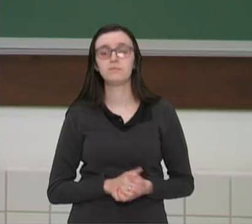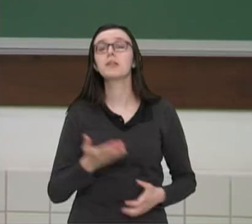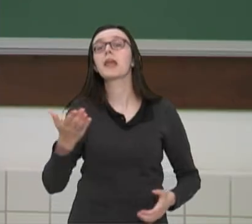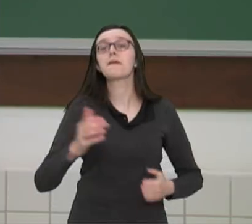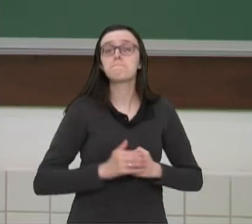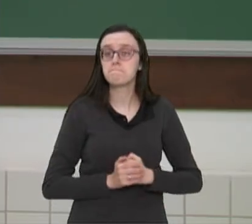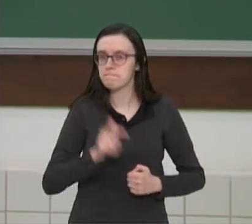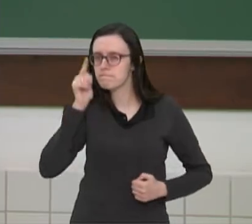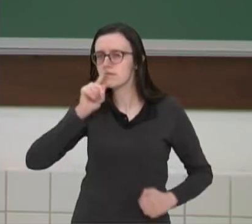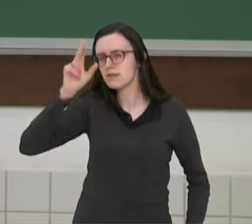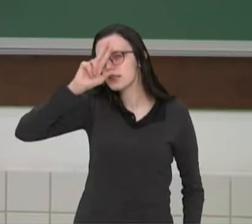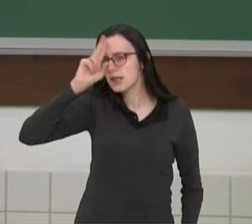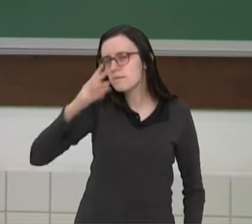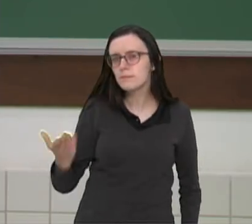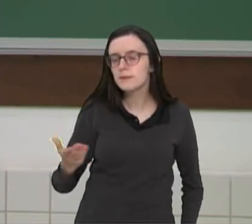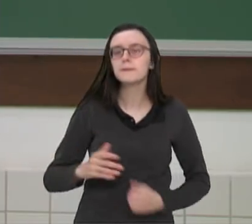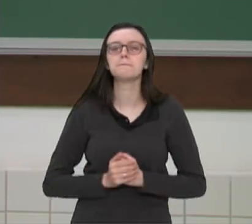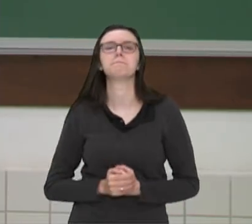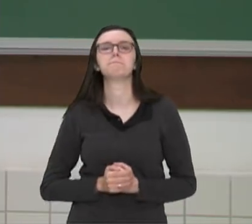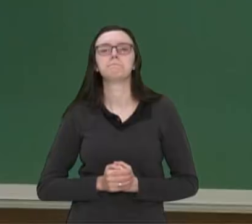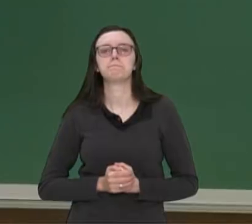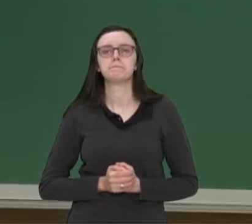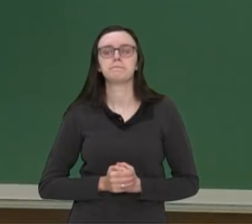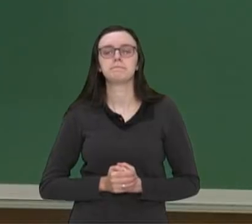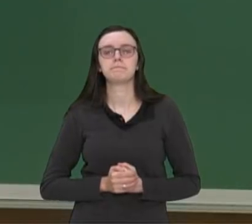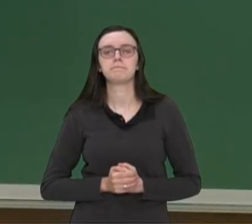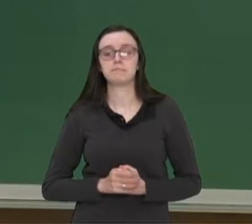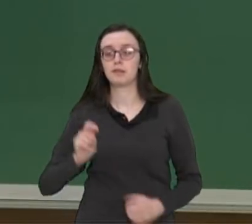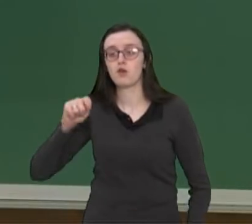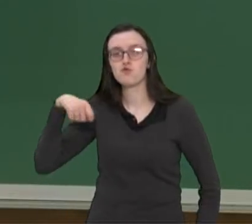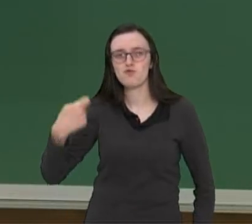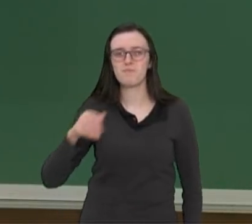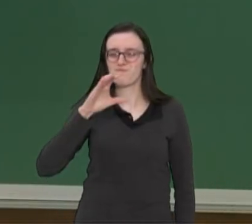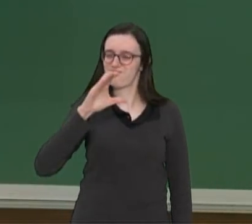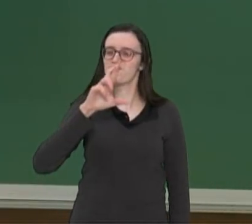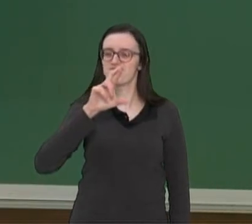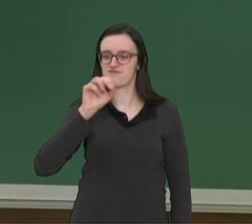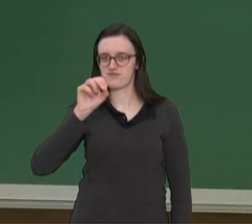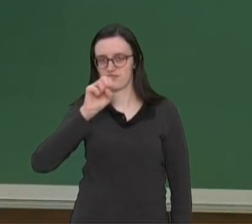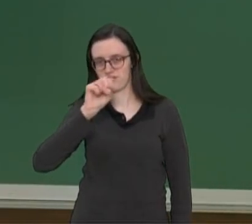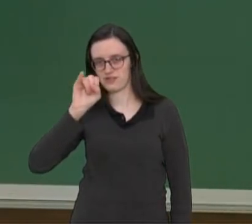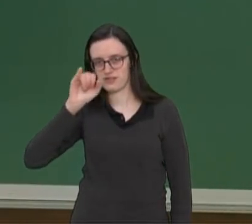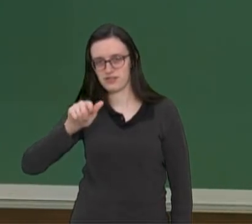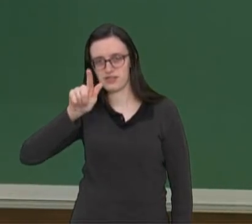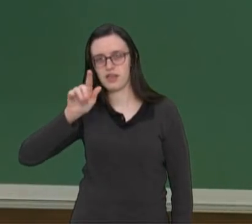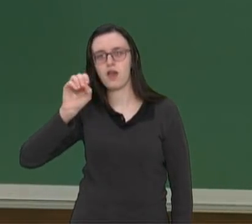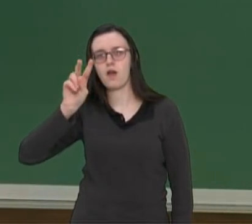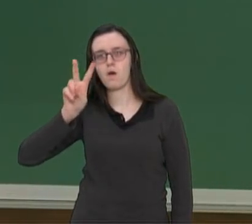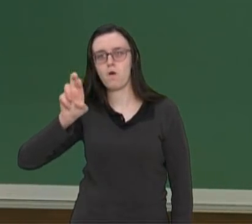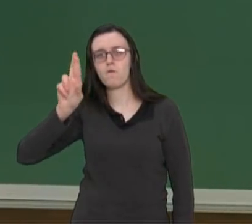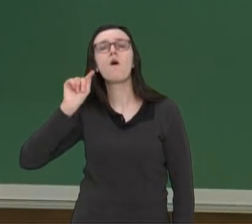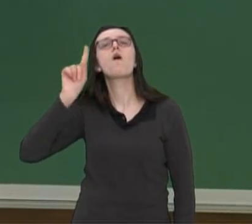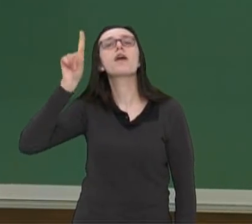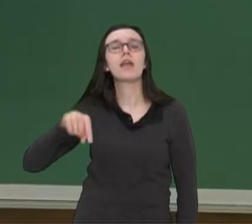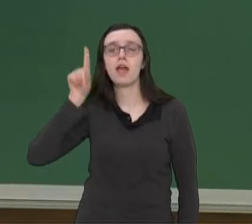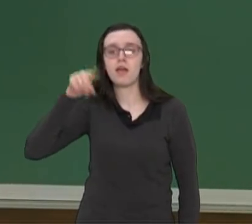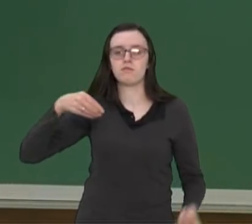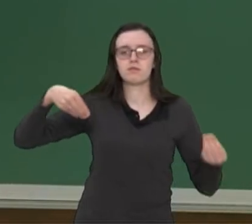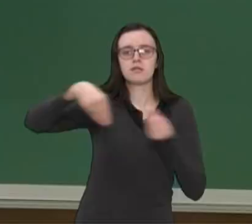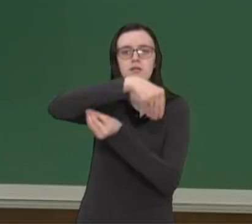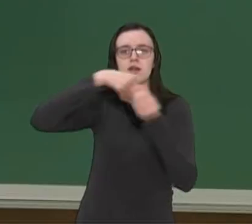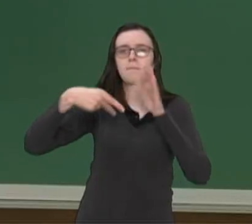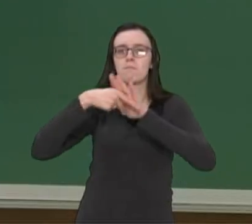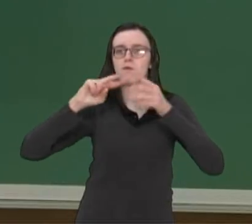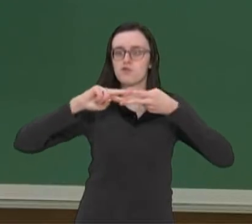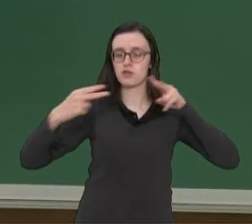E aí, gente, conseguiram lembrar? Então, vamos ver aqui, ó. Sobre o crossing over. Do que a gente está falando, gente? Troca de material genético.